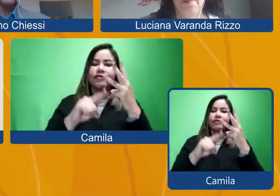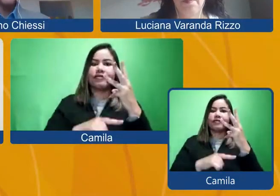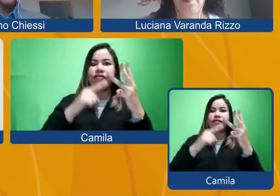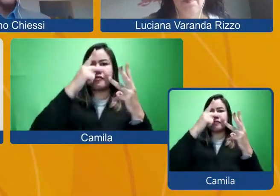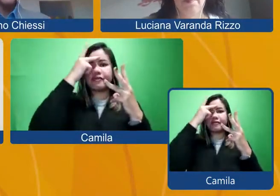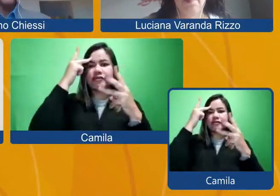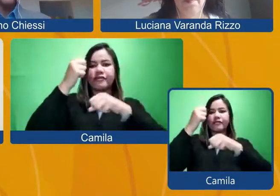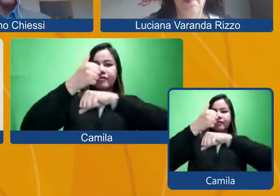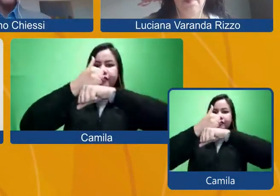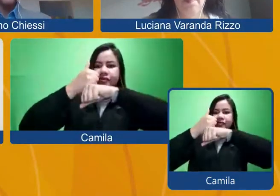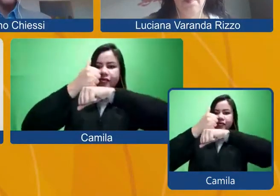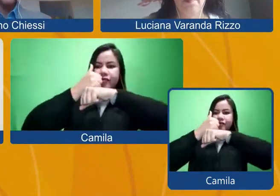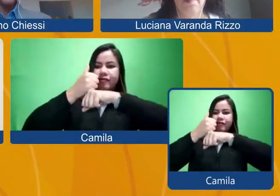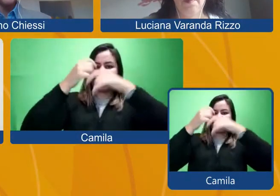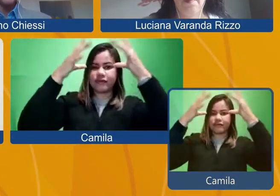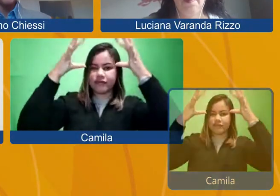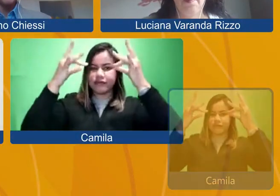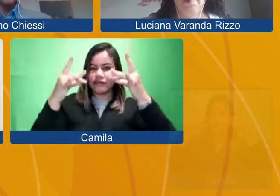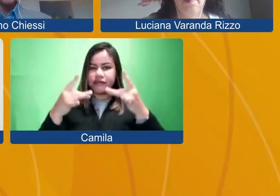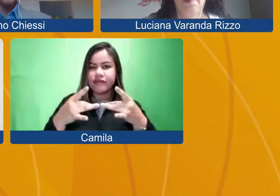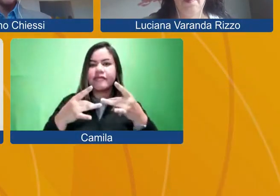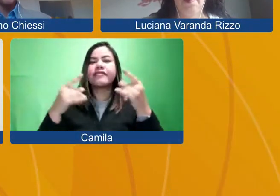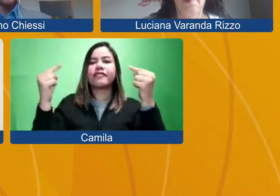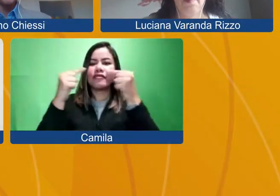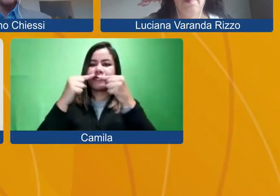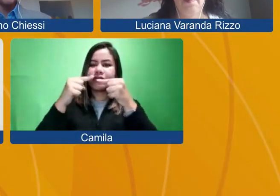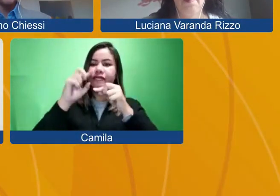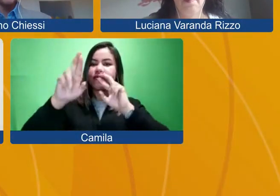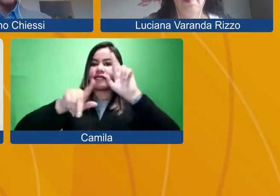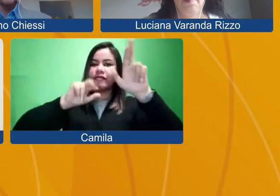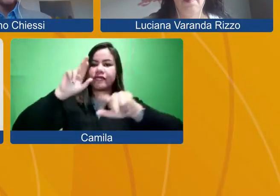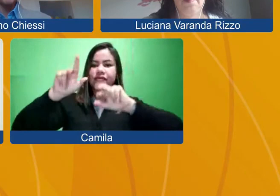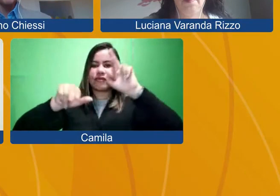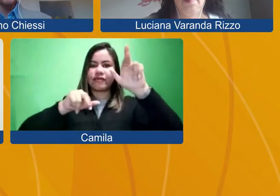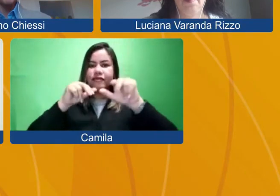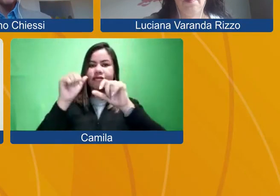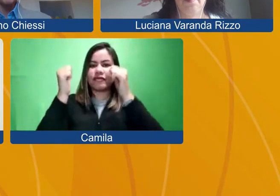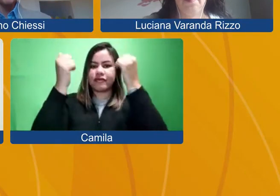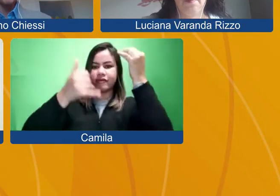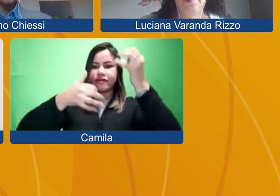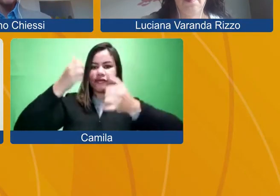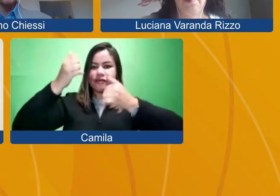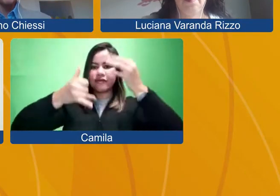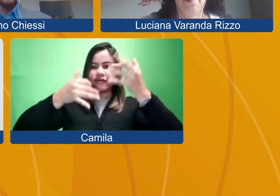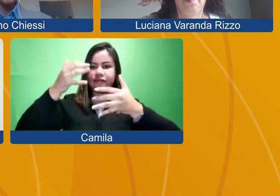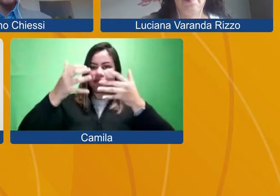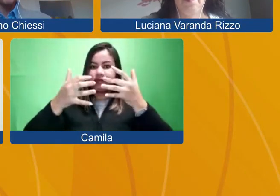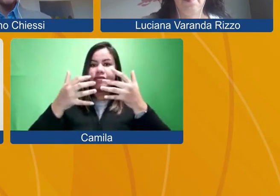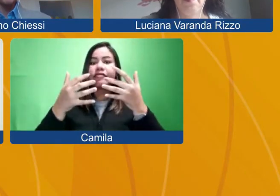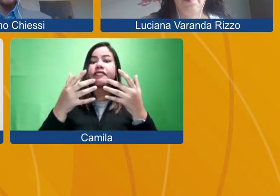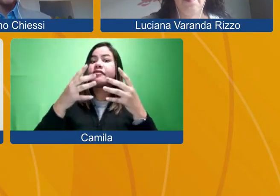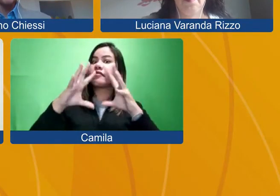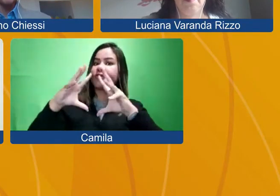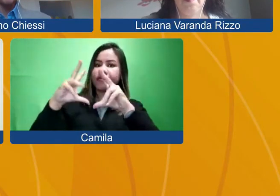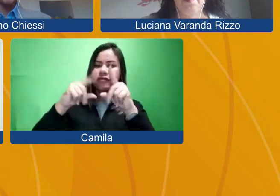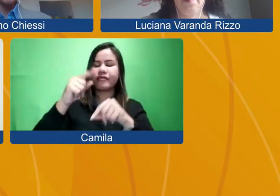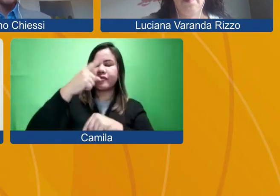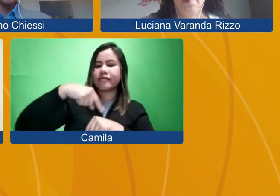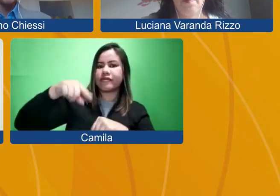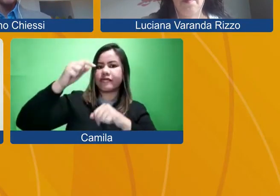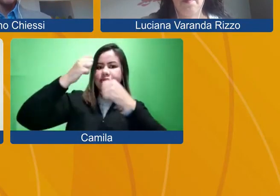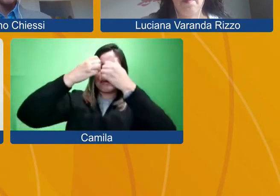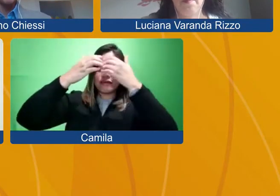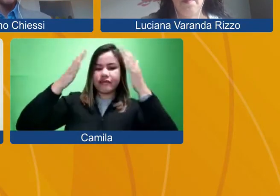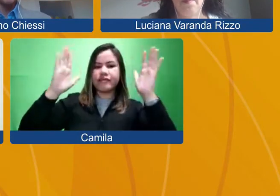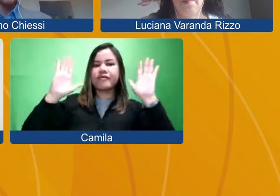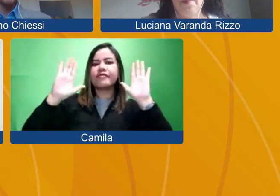aspectos diferentes dessa crise, mas igualmente importantes todos os aspectos para a gente fazer um mapa um pouco mais amplo do que